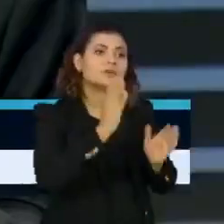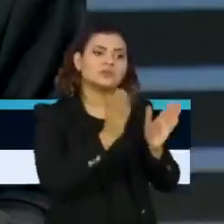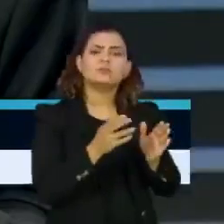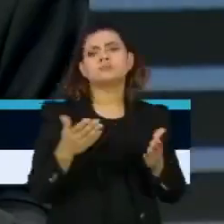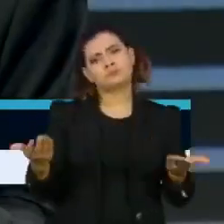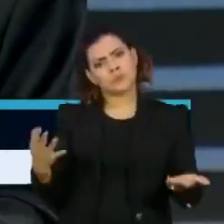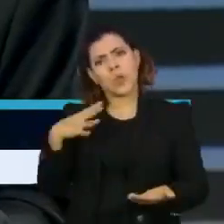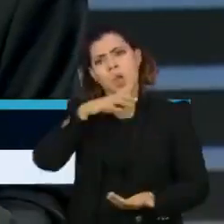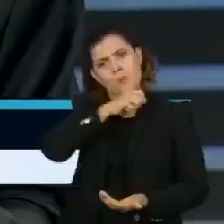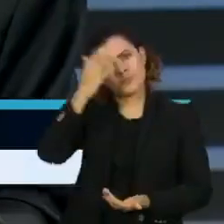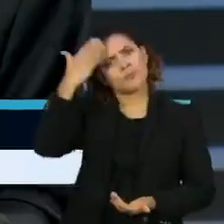que legenda assim bom agora